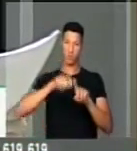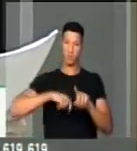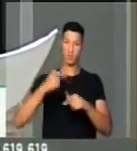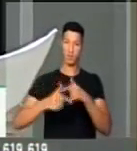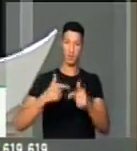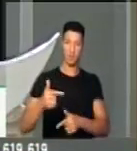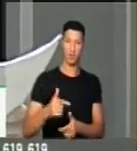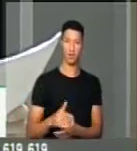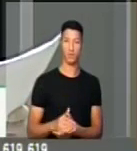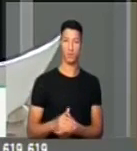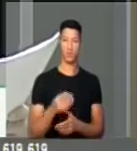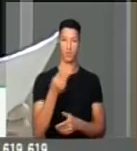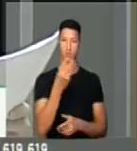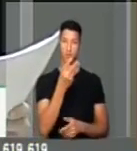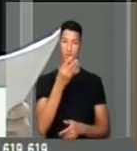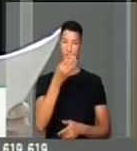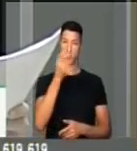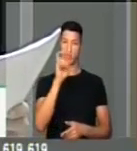de trabalho.